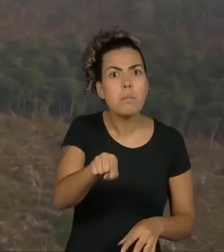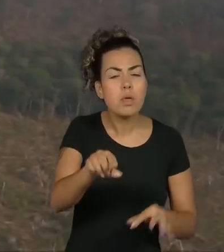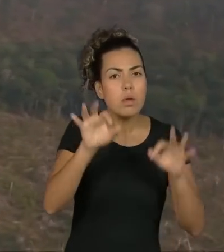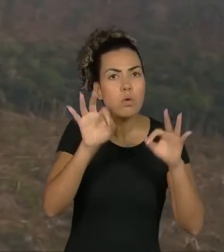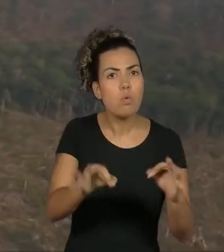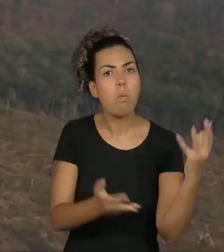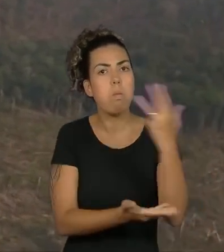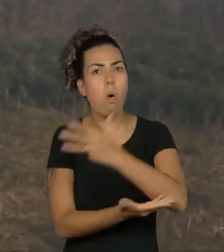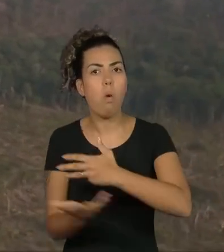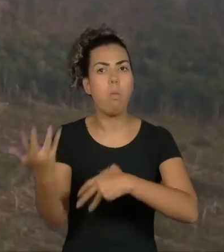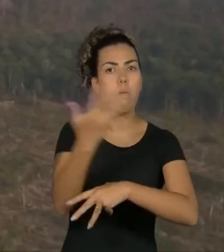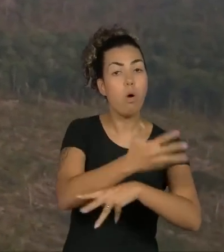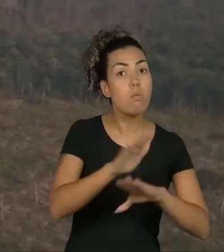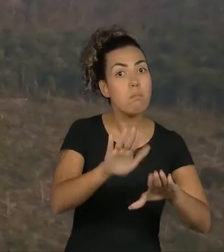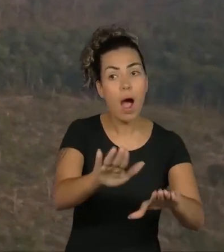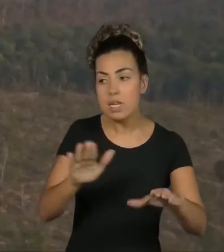de